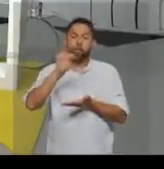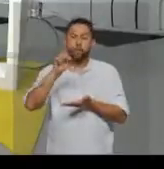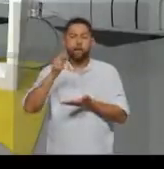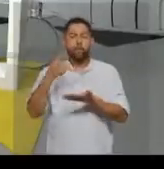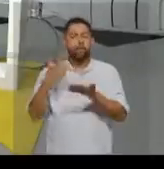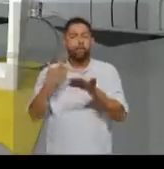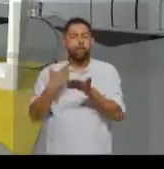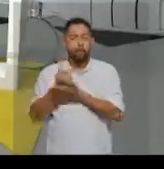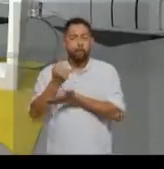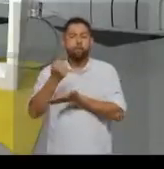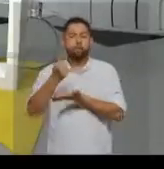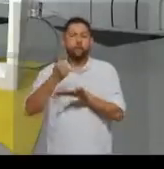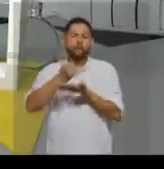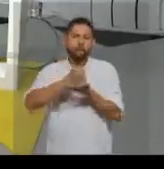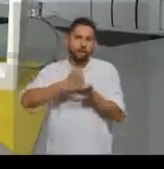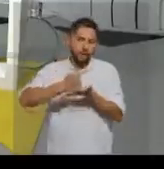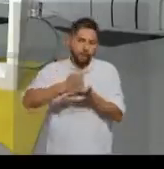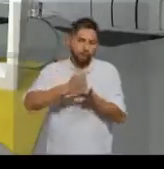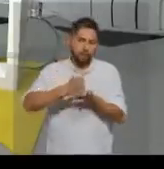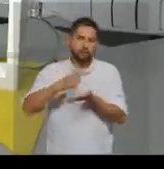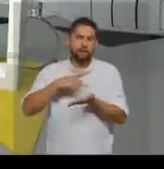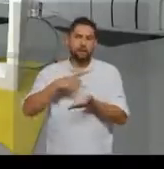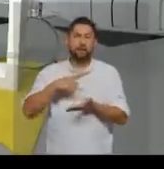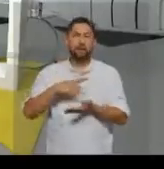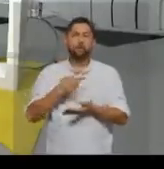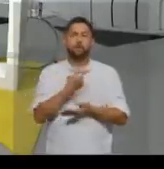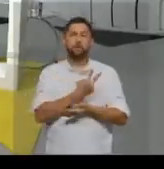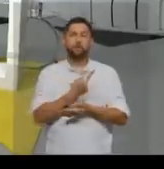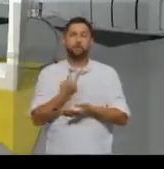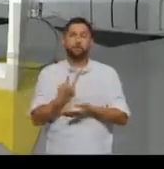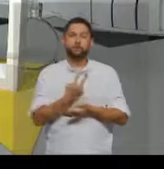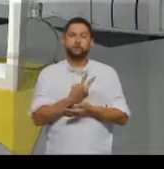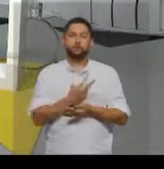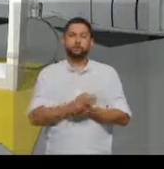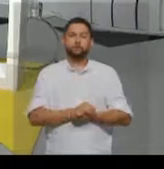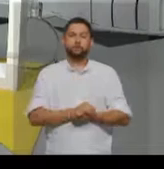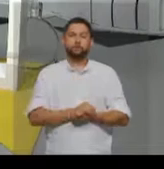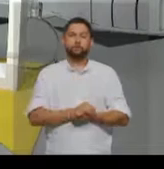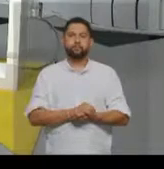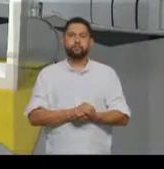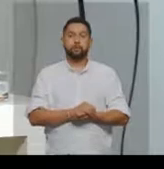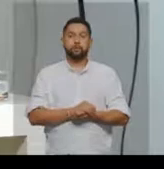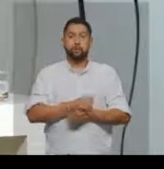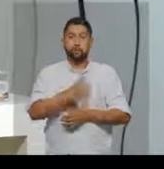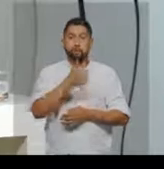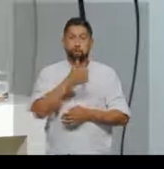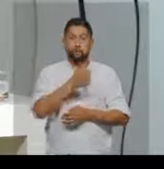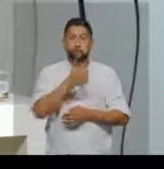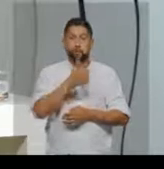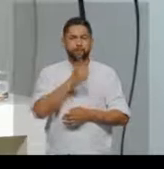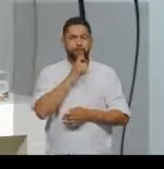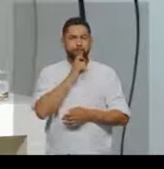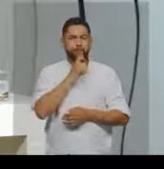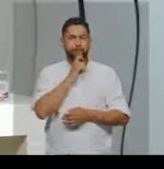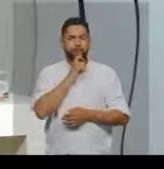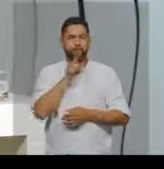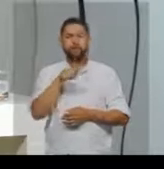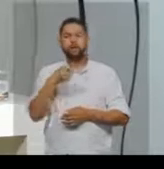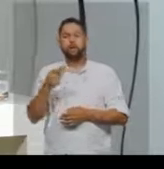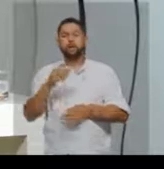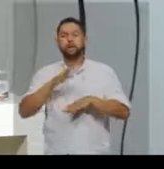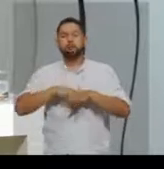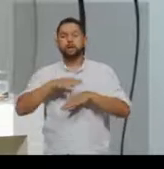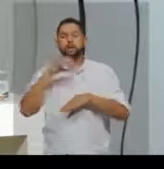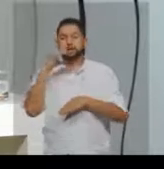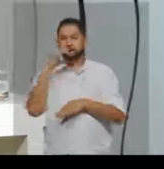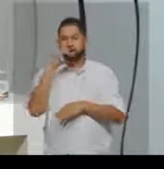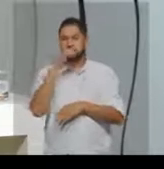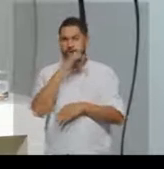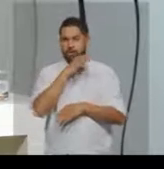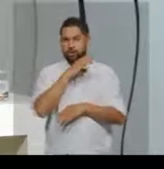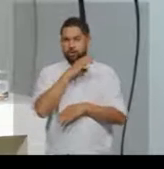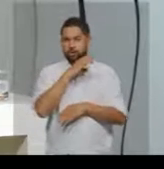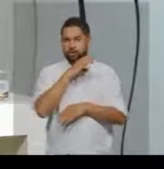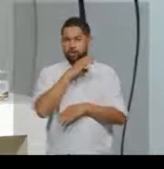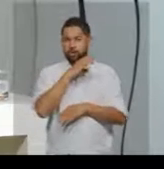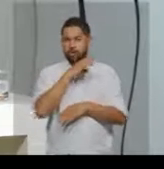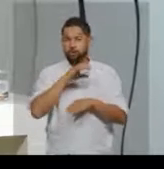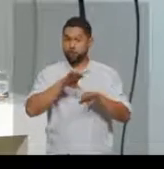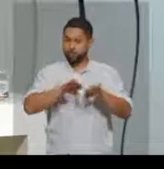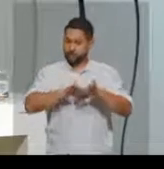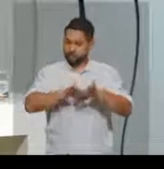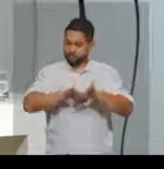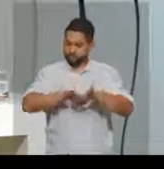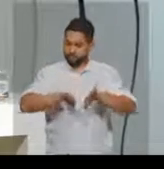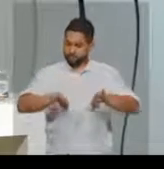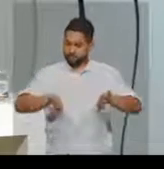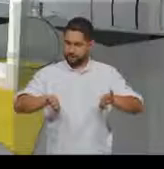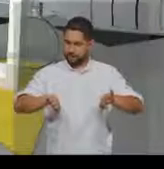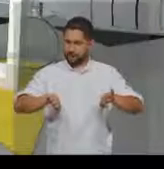farmácia, e tenho aqui dois líquidos. O primeiro está mais frio e o outro está mais quente. Então, vou até separar